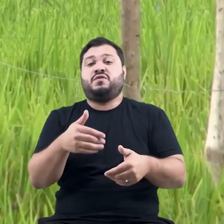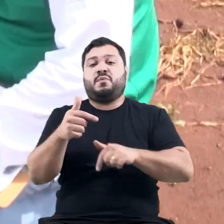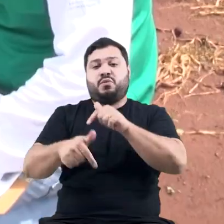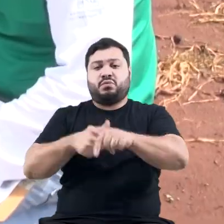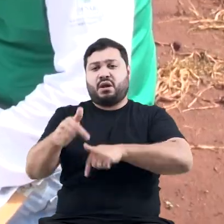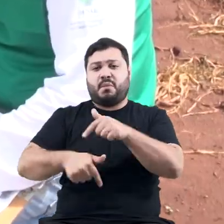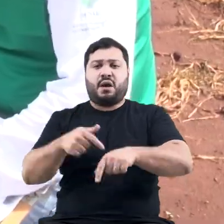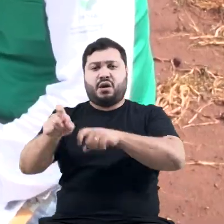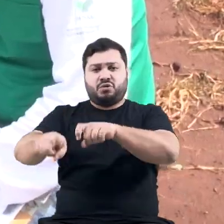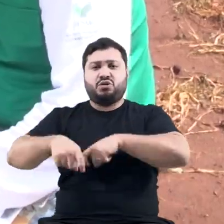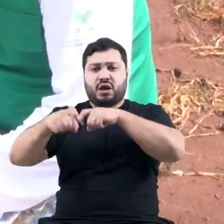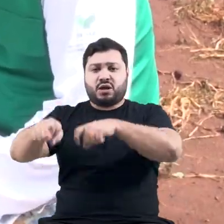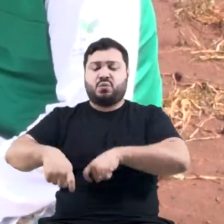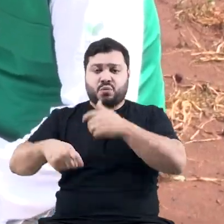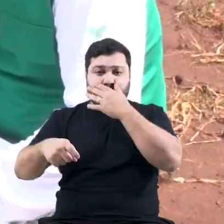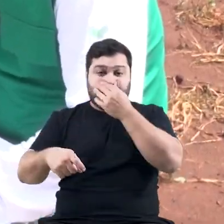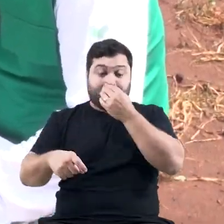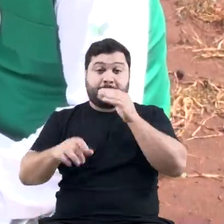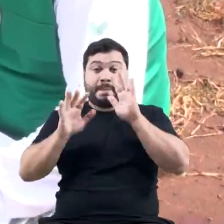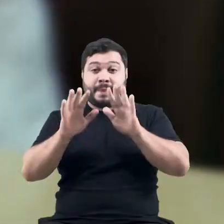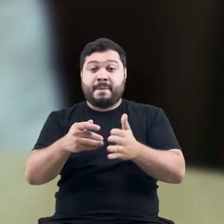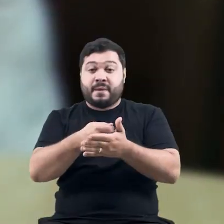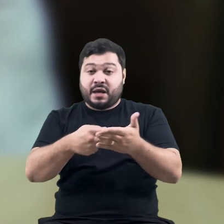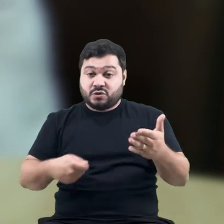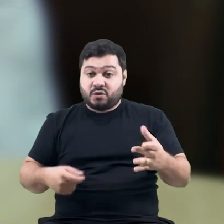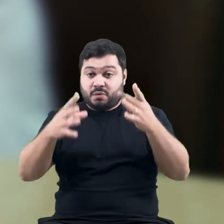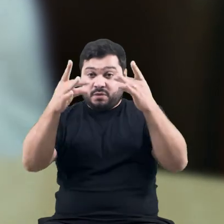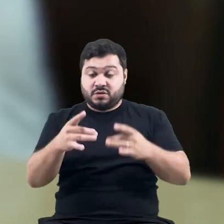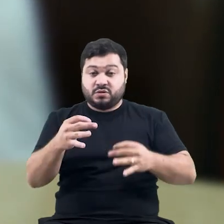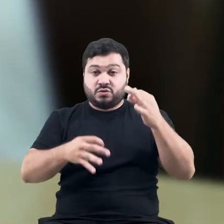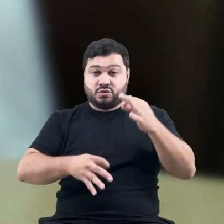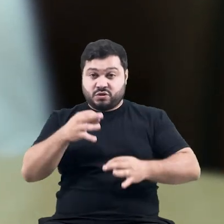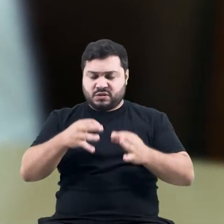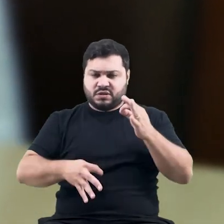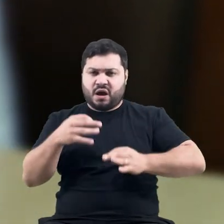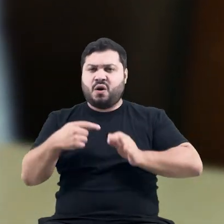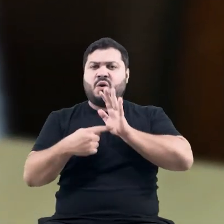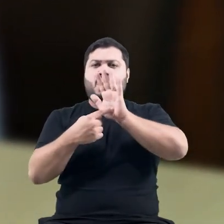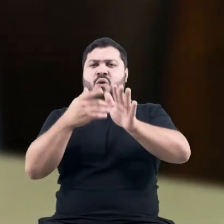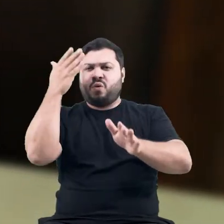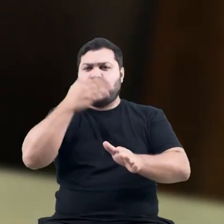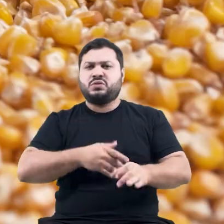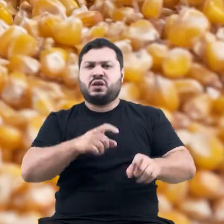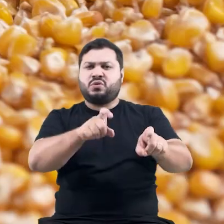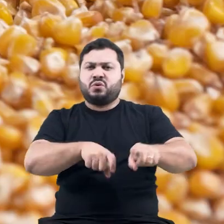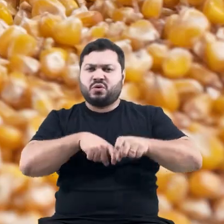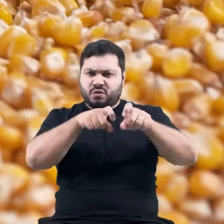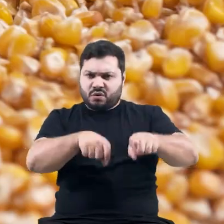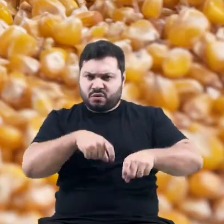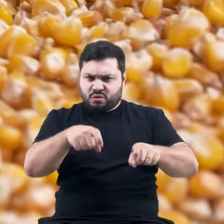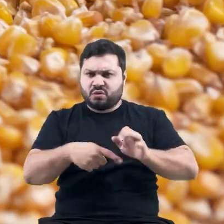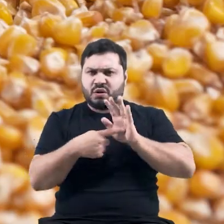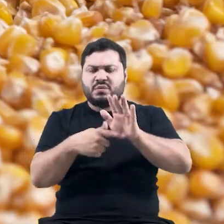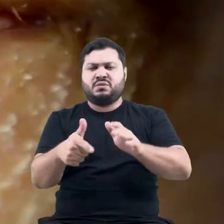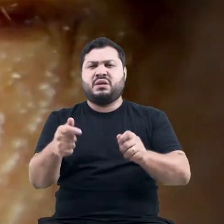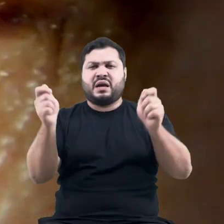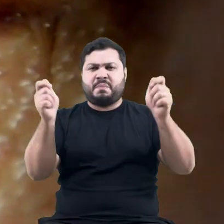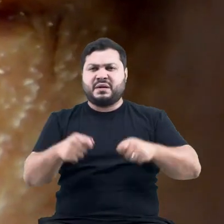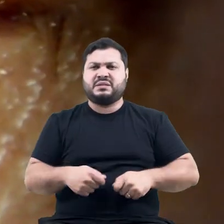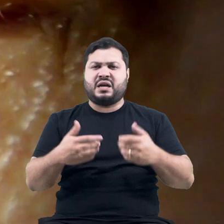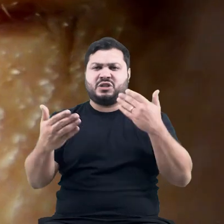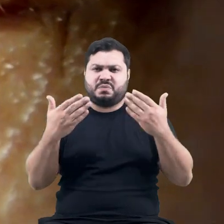impeditiva para as atividades de agricultor. Mas um laudo pericial judicial constatou que o agricultor